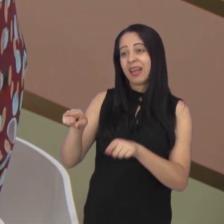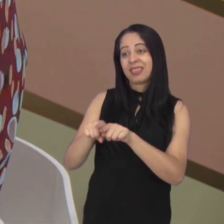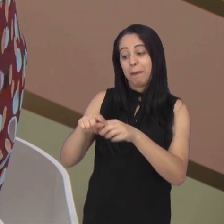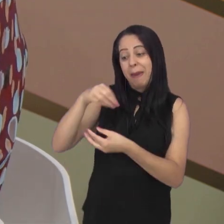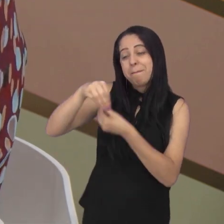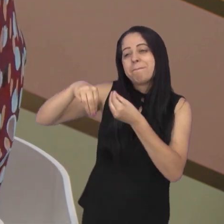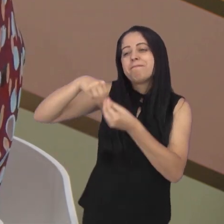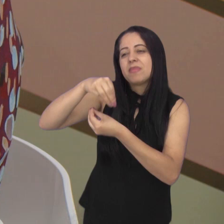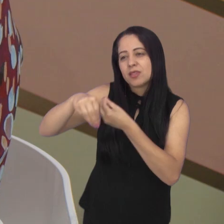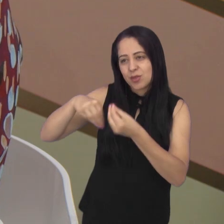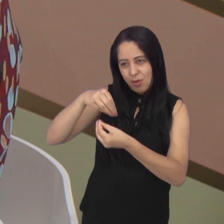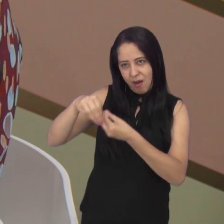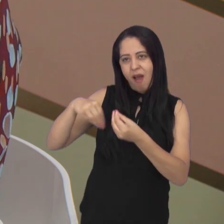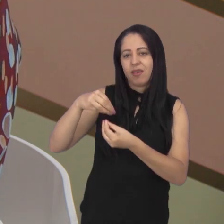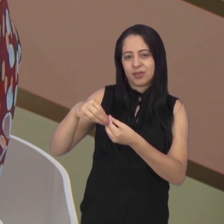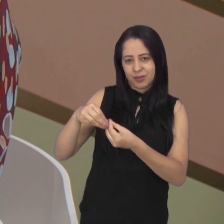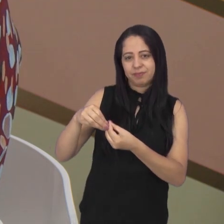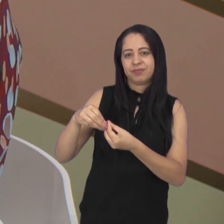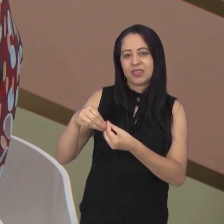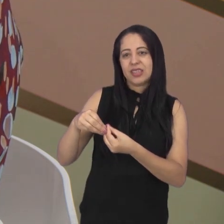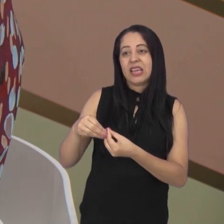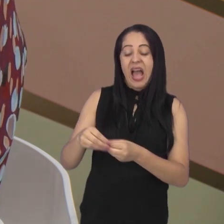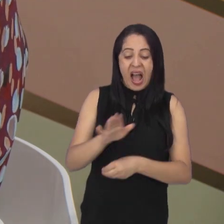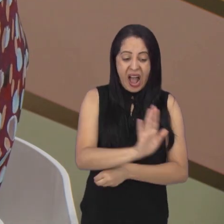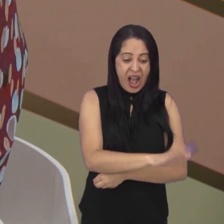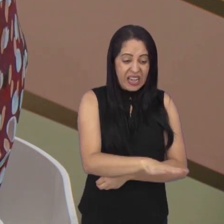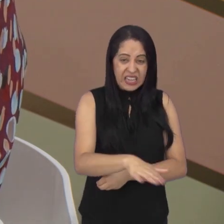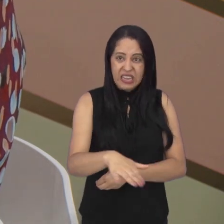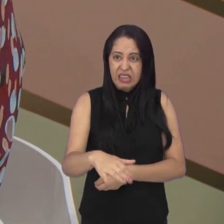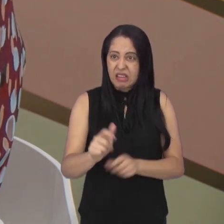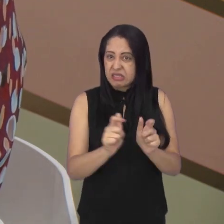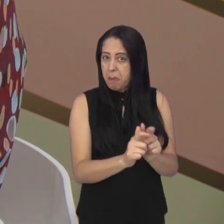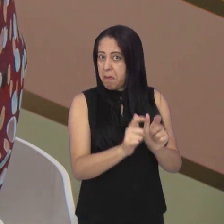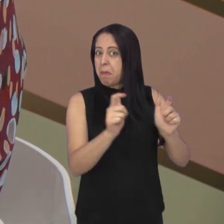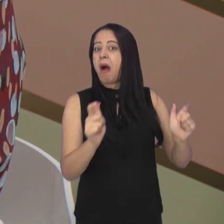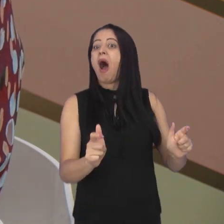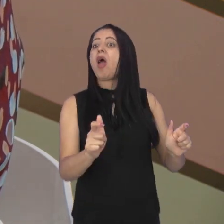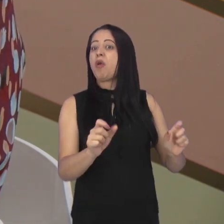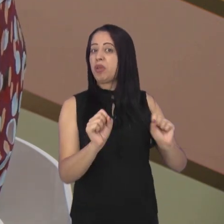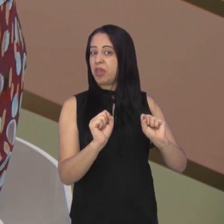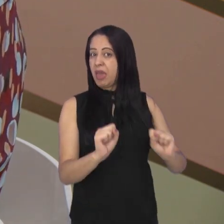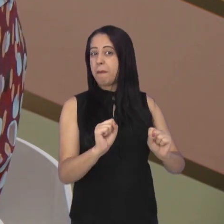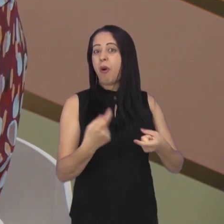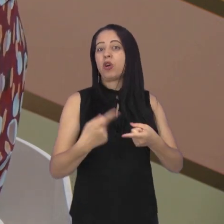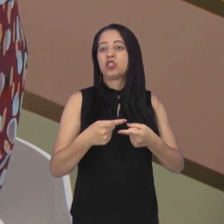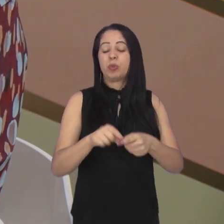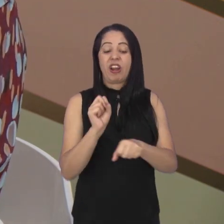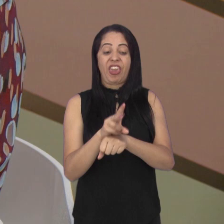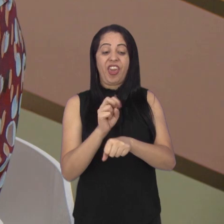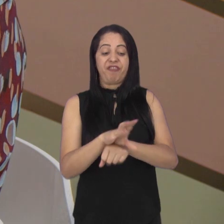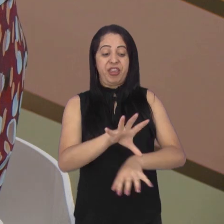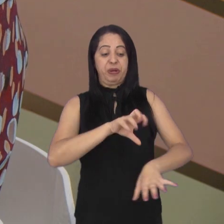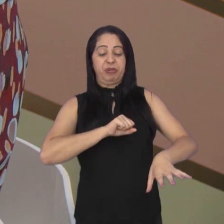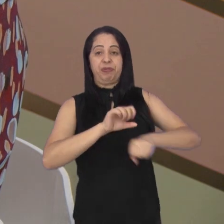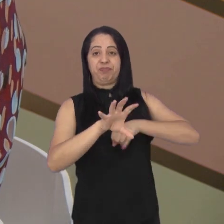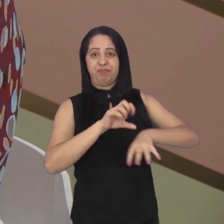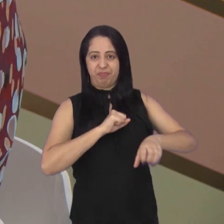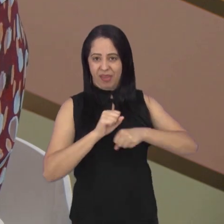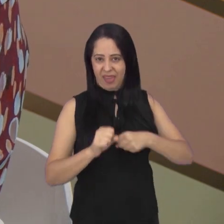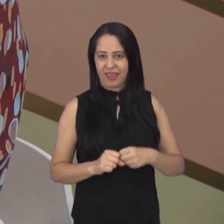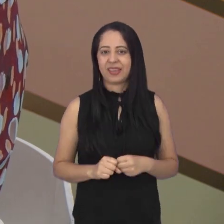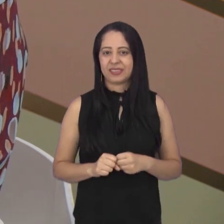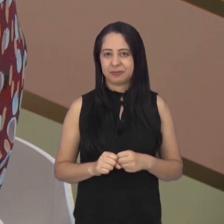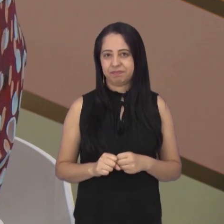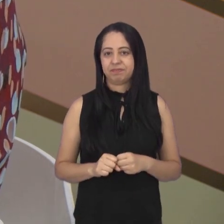patologia. Mas ela pode ser também inflamatória nas crianças pequenininhas, nos bebês, ela pode ser causada por vírus. e aí